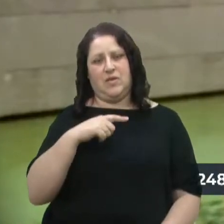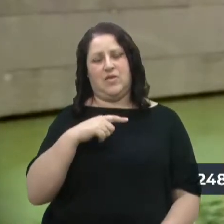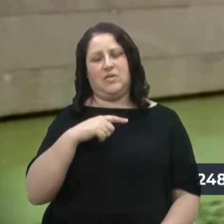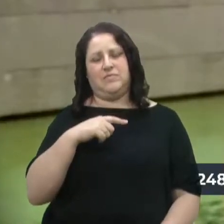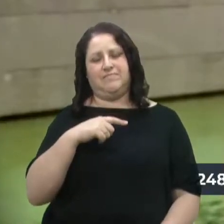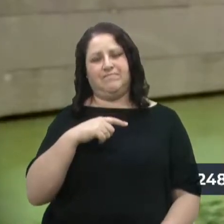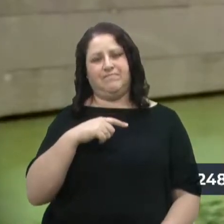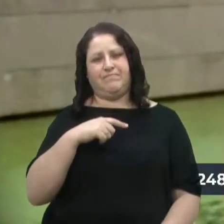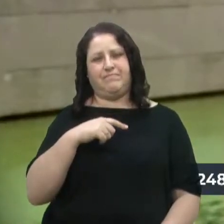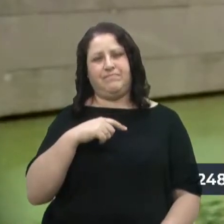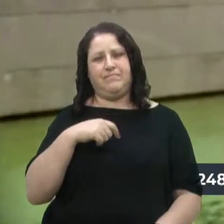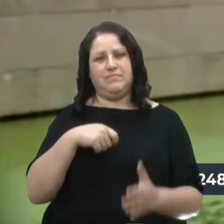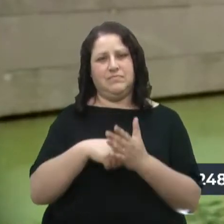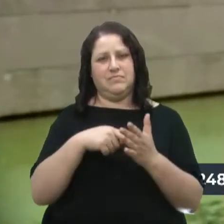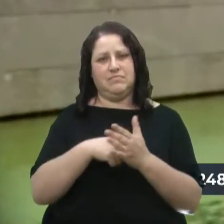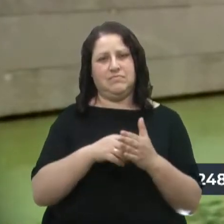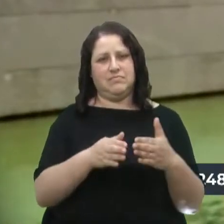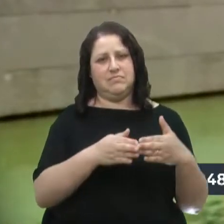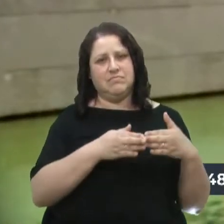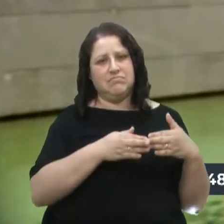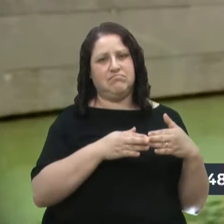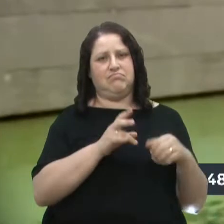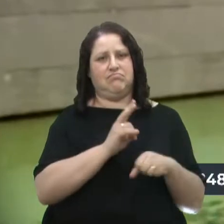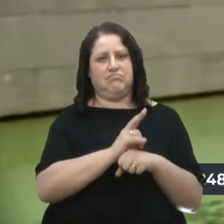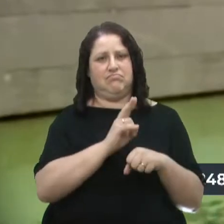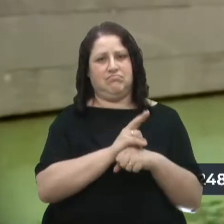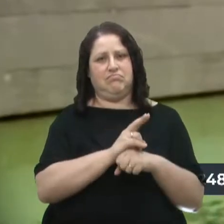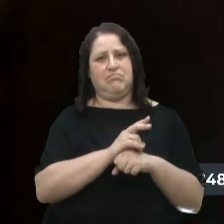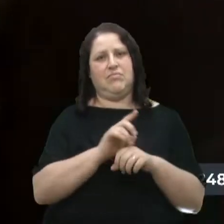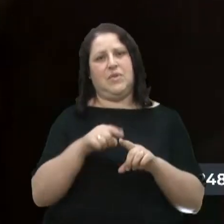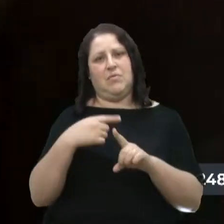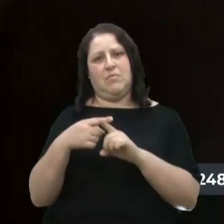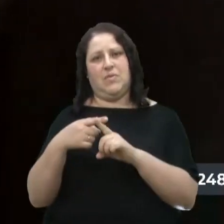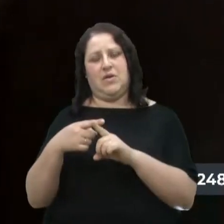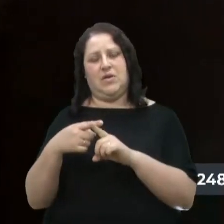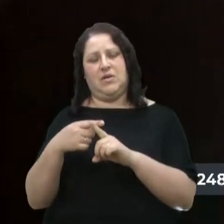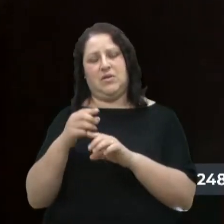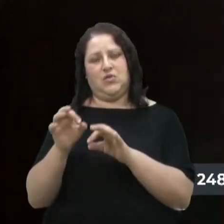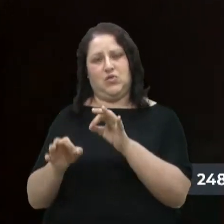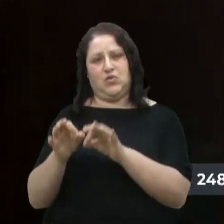justiça, as autoridades têm investido na reeducação.